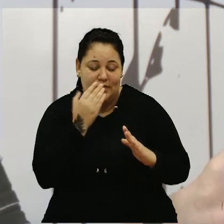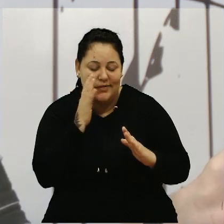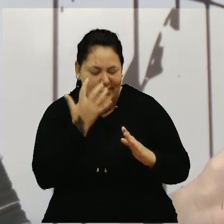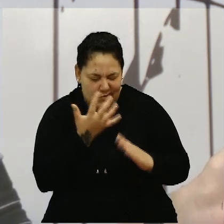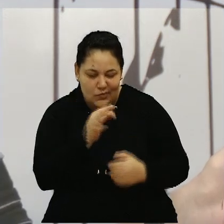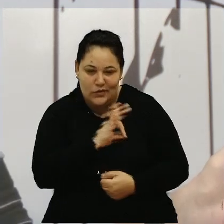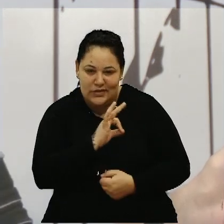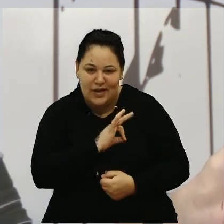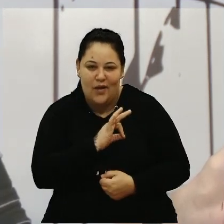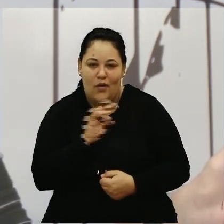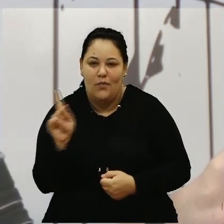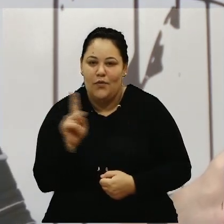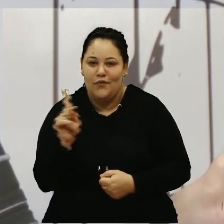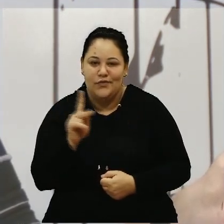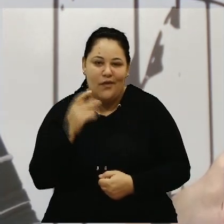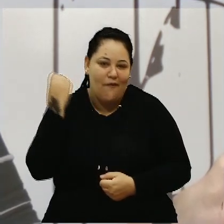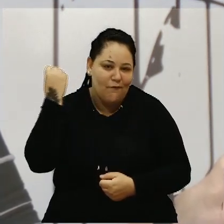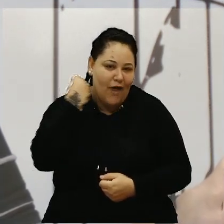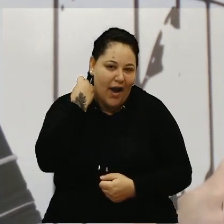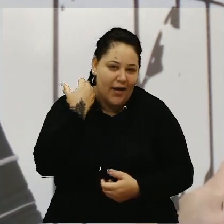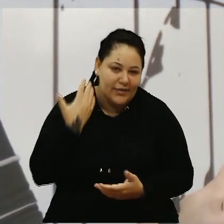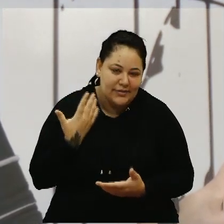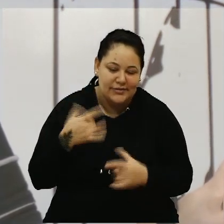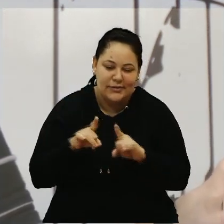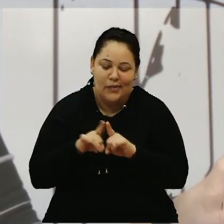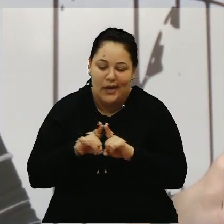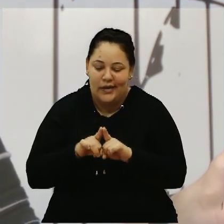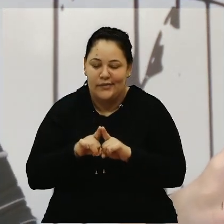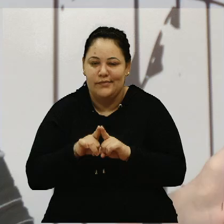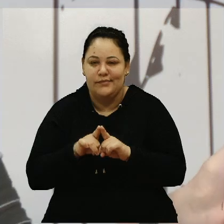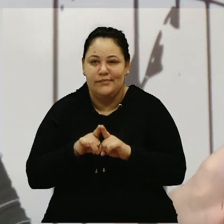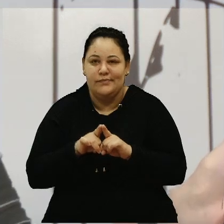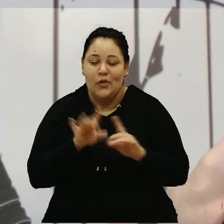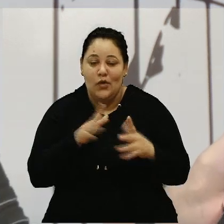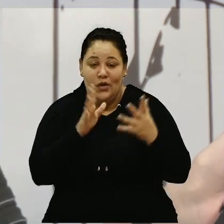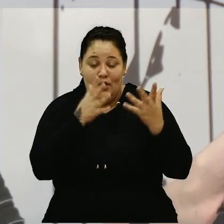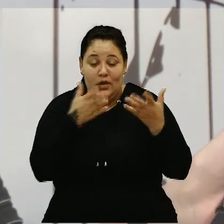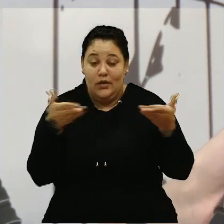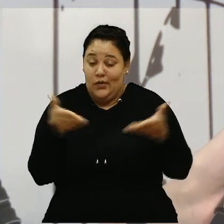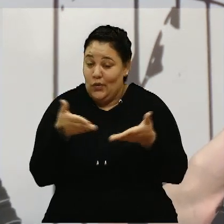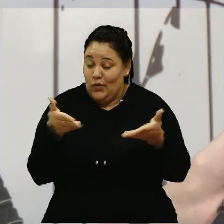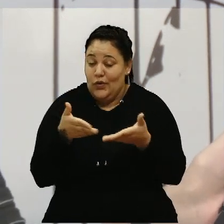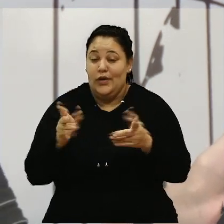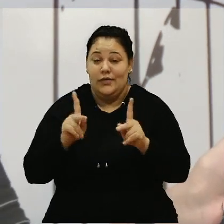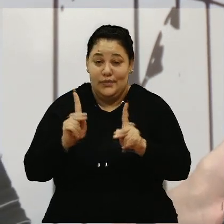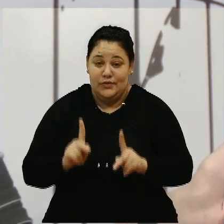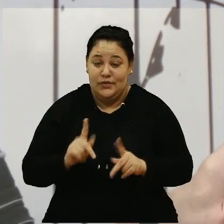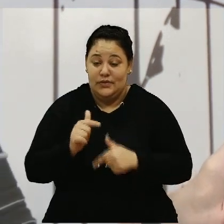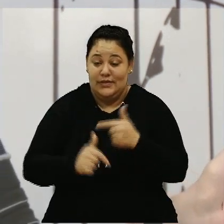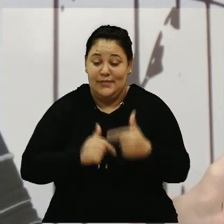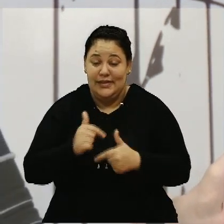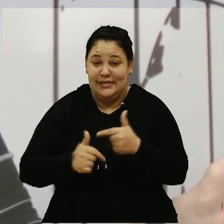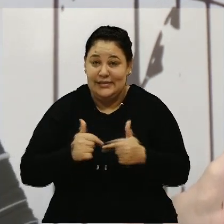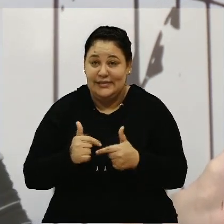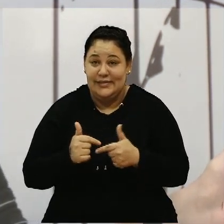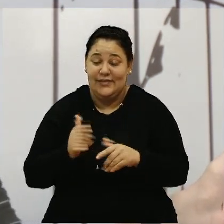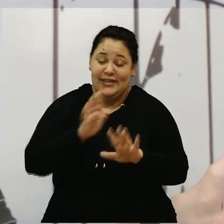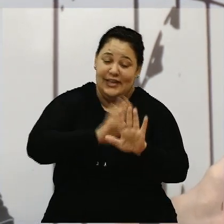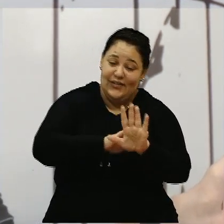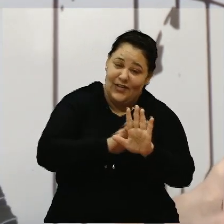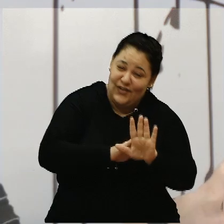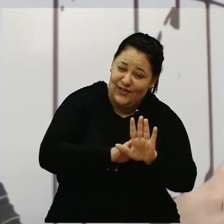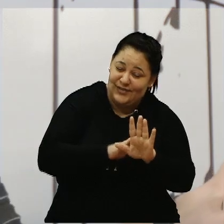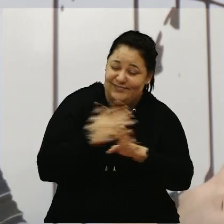ontem toda aquela comoção, né? Hoje o pessoal também trabalhando essa questão, daí fica um pouco ideológico,